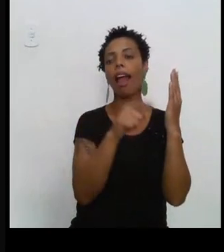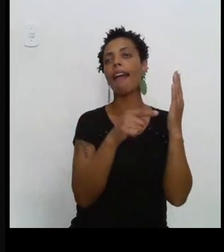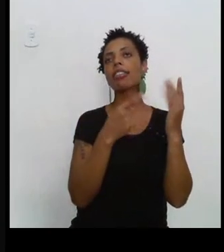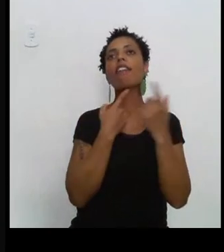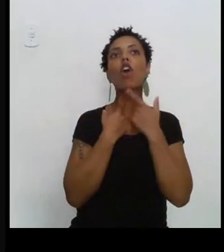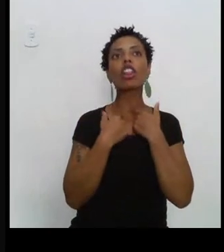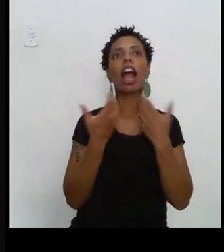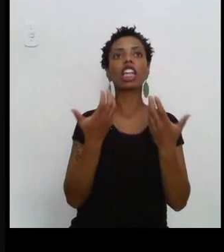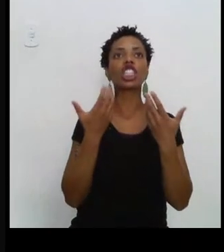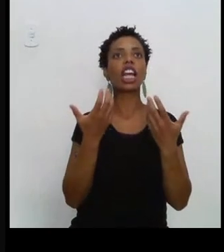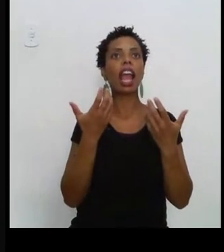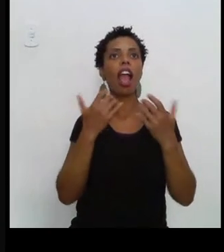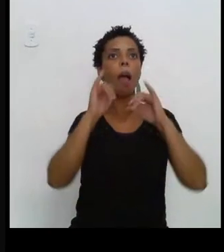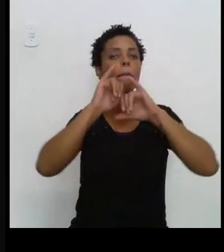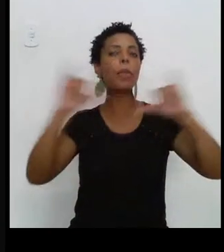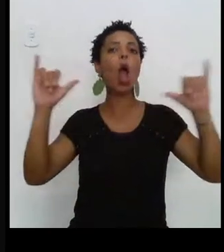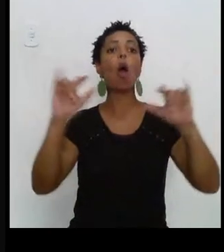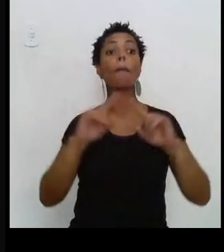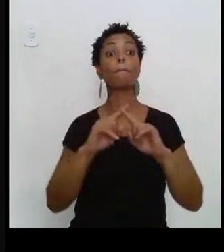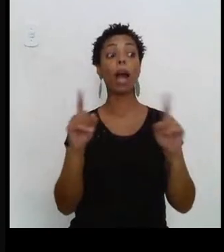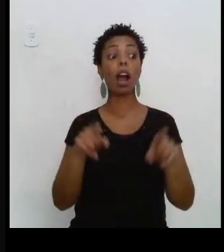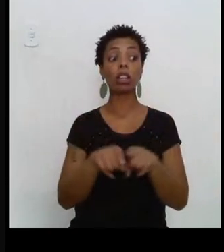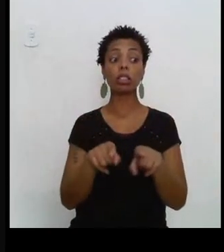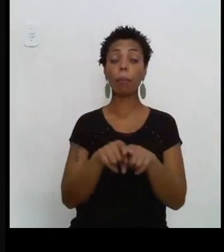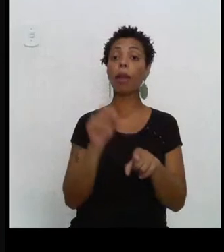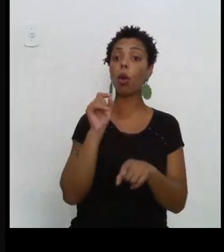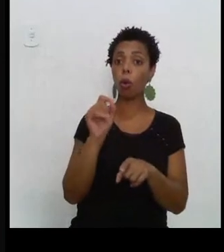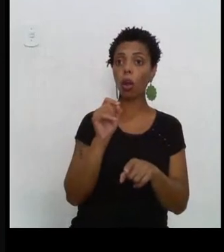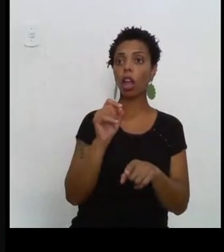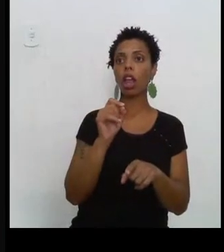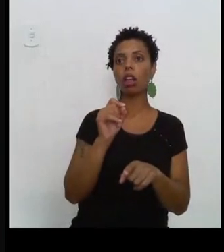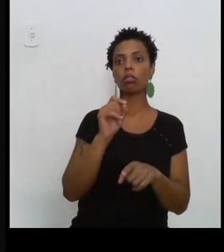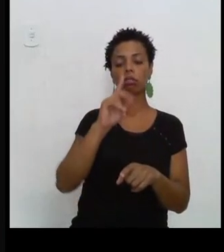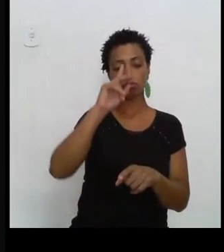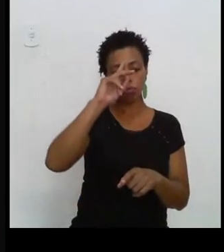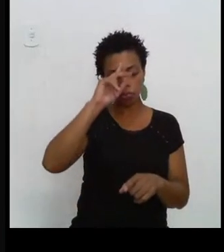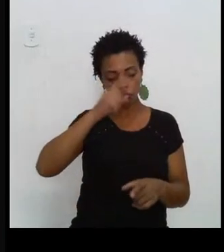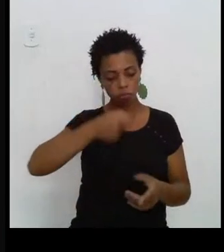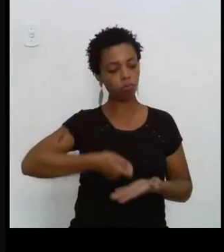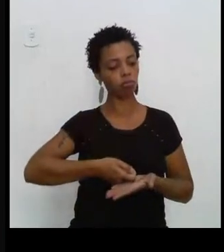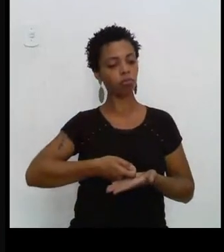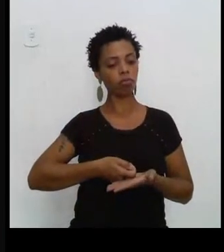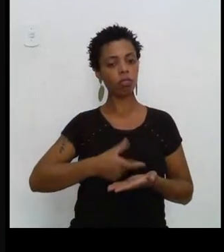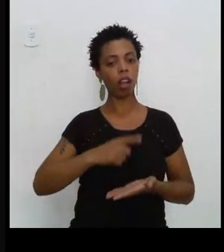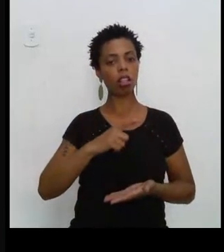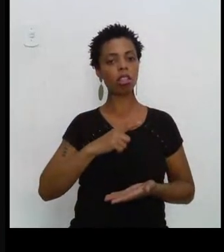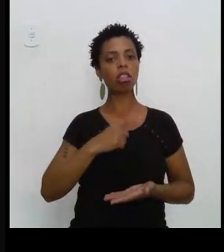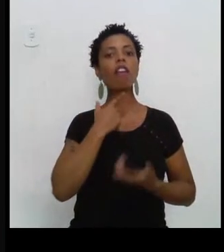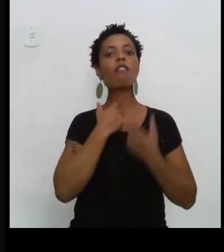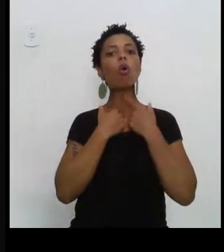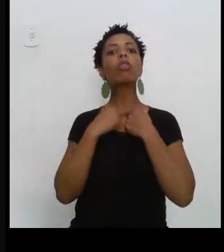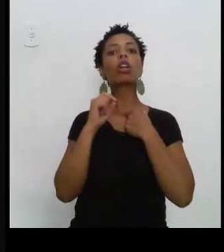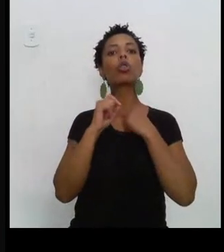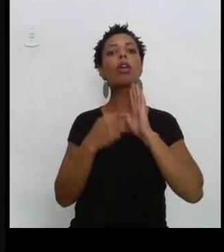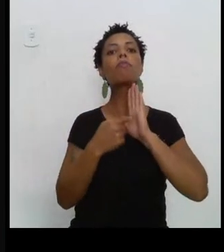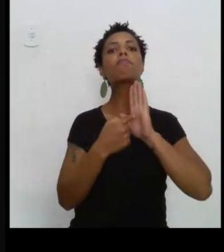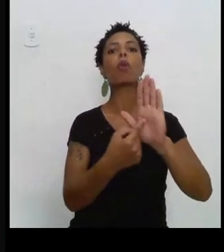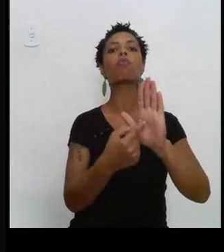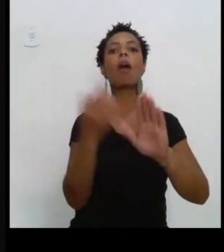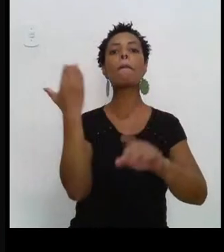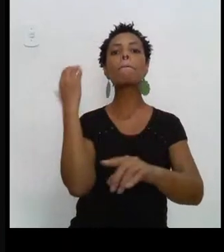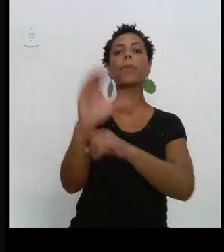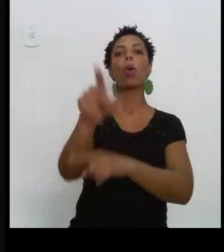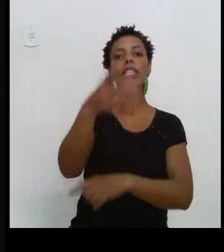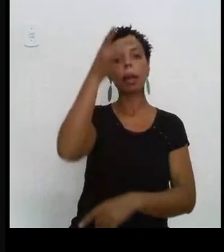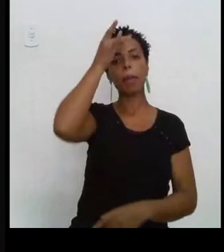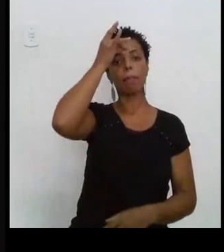dando aniversário exercício é o teu determinación dessa memória não ficar indo atrás não sou acertar a percepção da